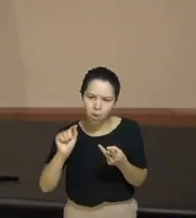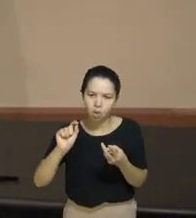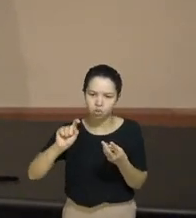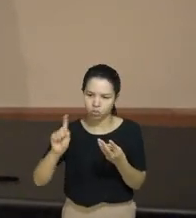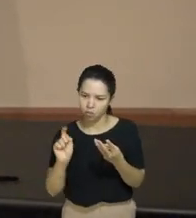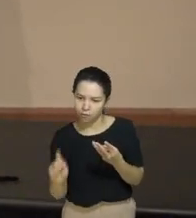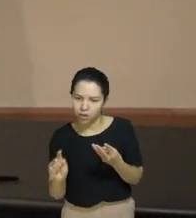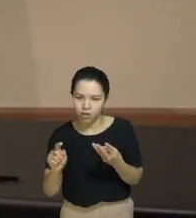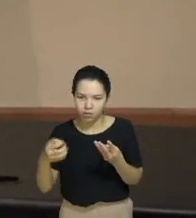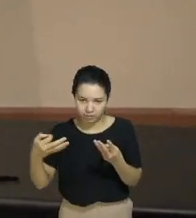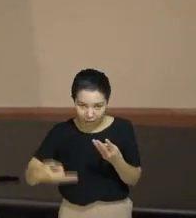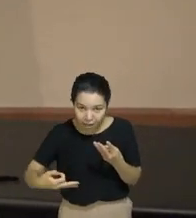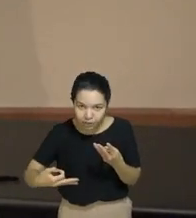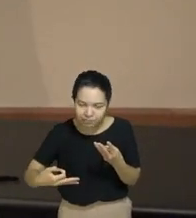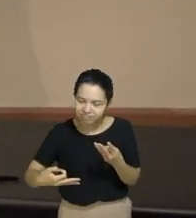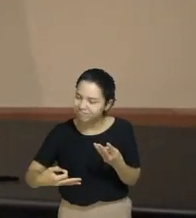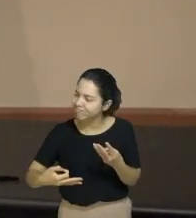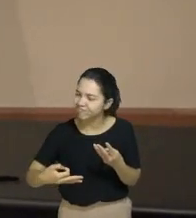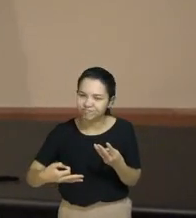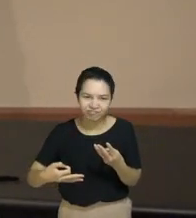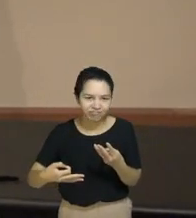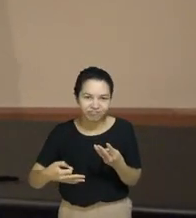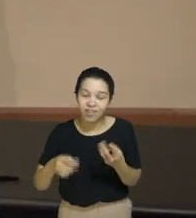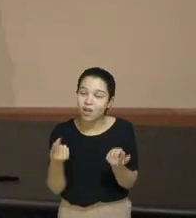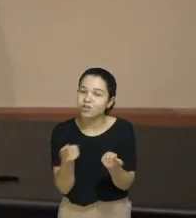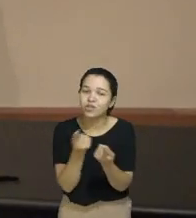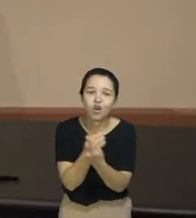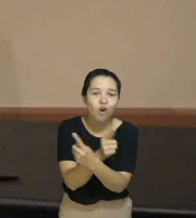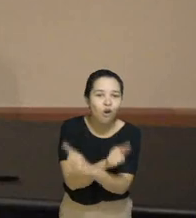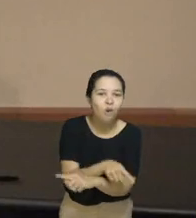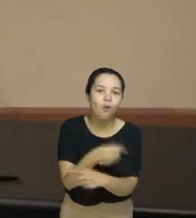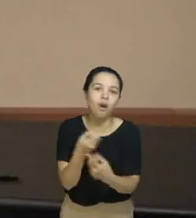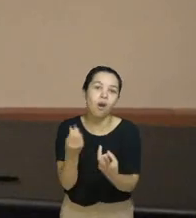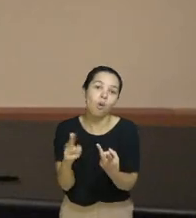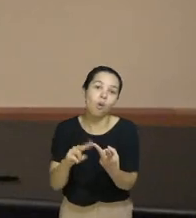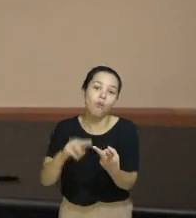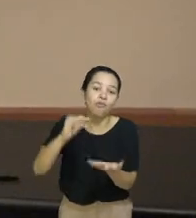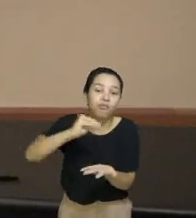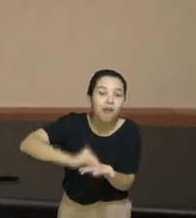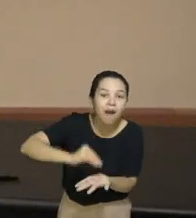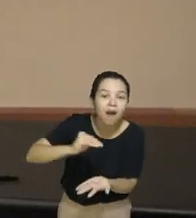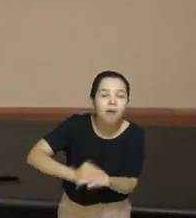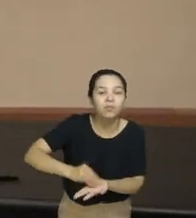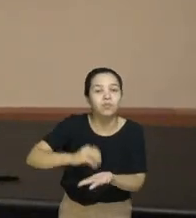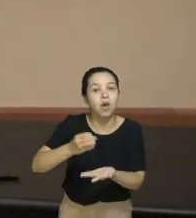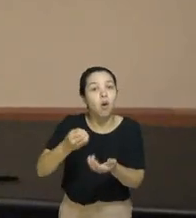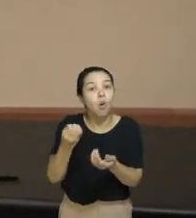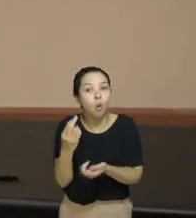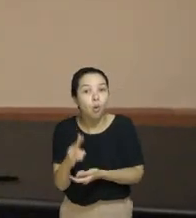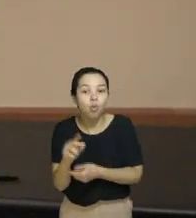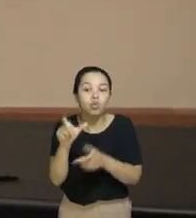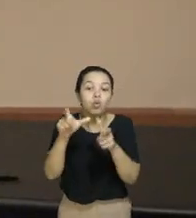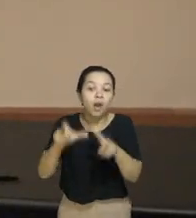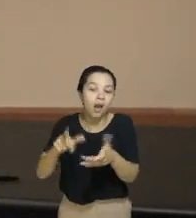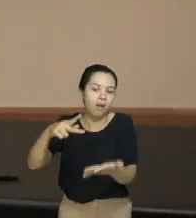Truncada. Faltando elementos e faltando sinais de pontuação ou estando no lugar errado, inadequado.